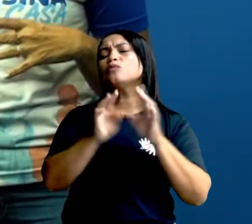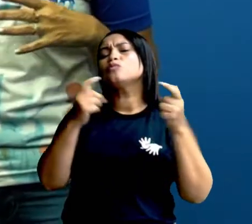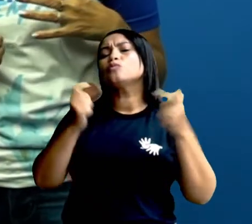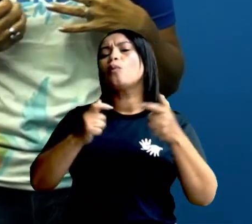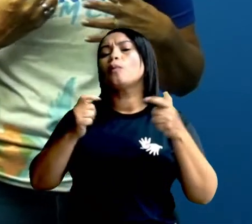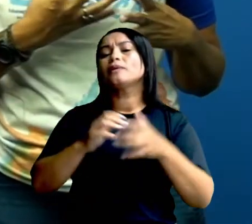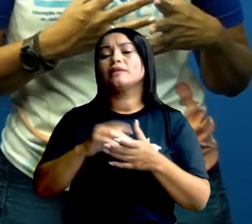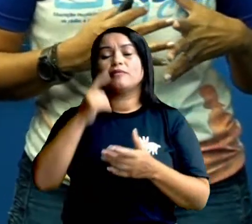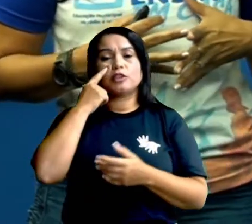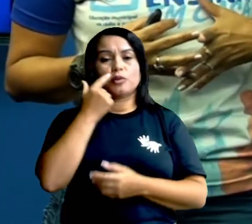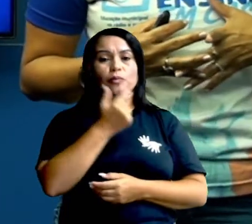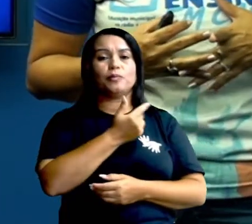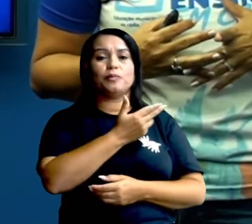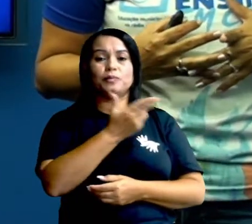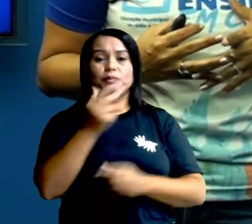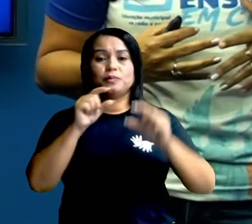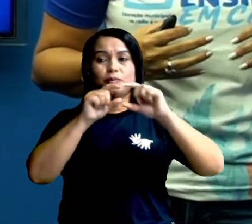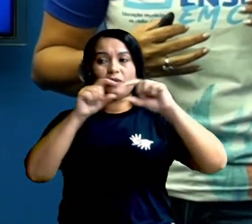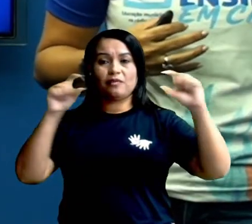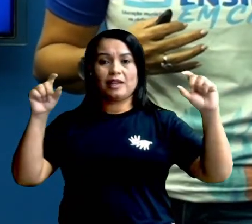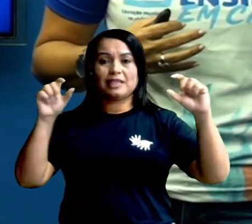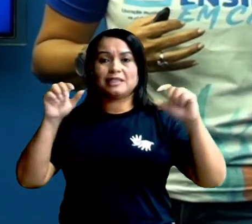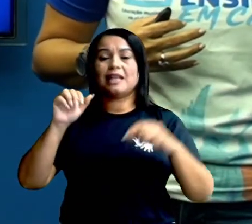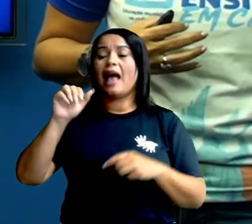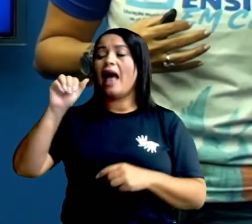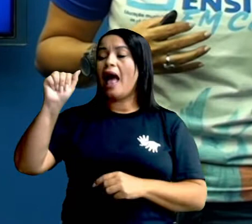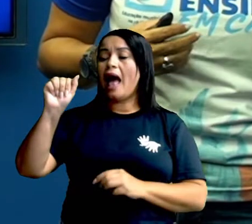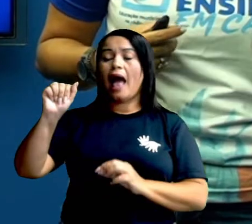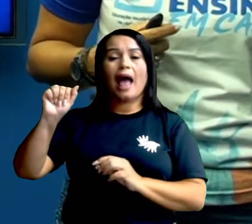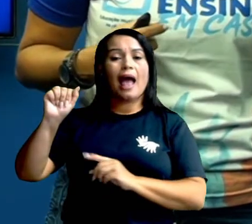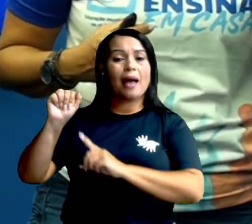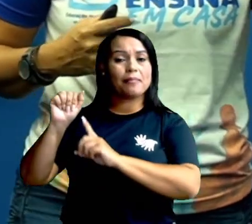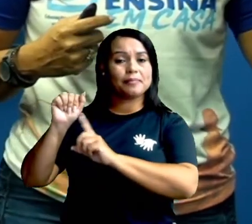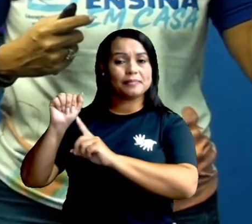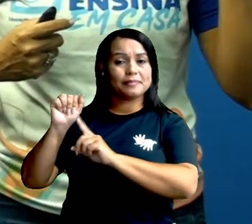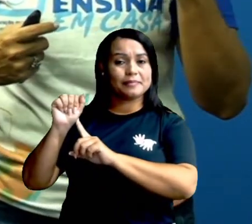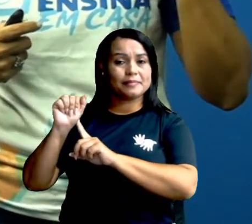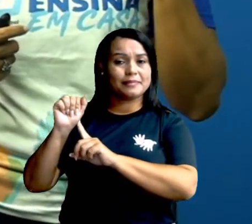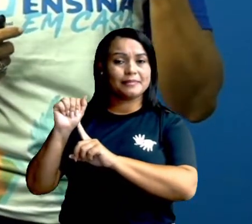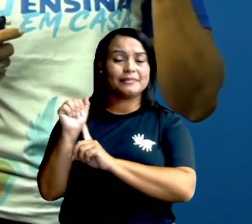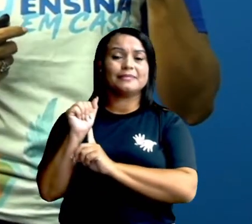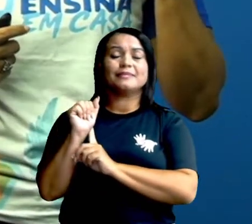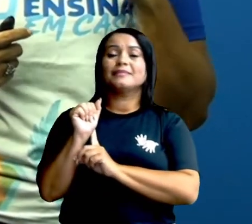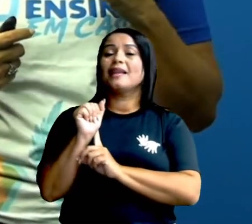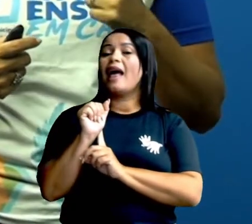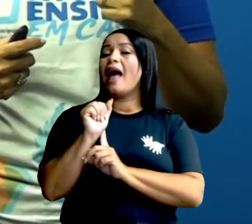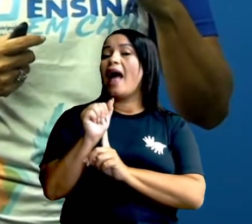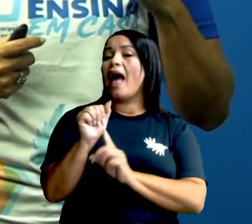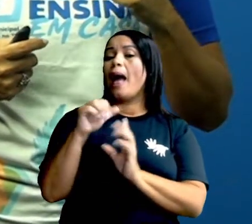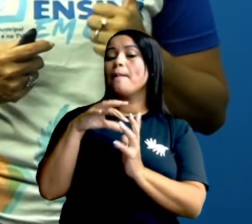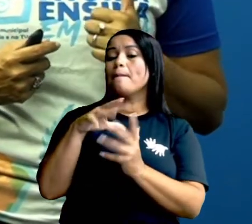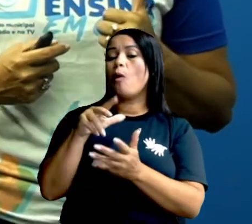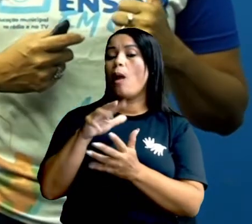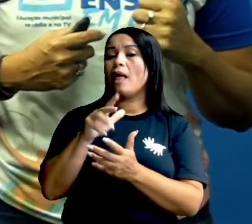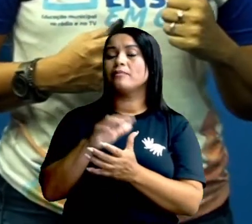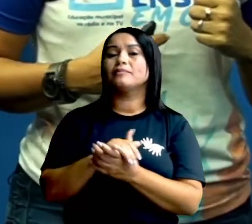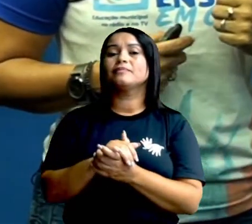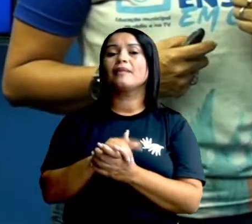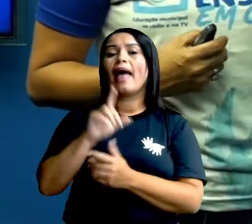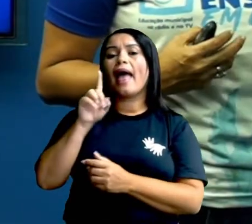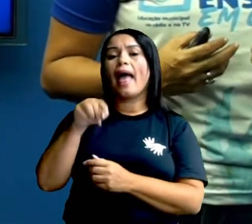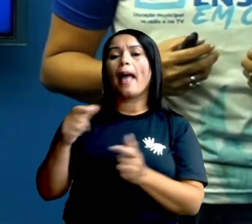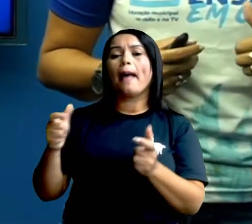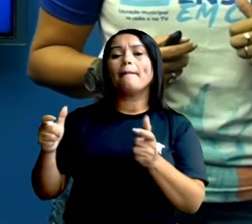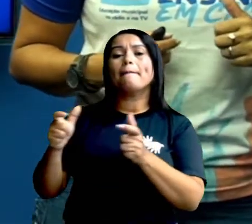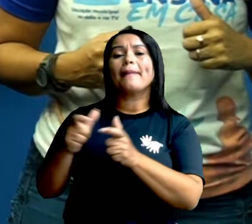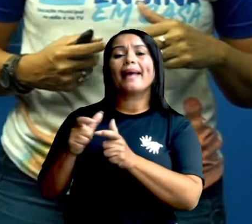lá. Eu vou formar uma frase. A bola, que é o meu substantivo lá do outro slide, a bola